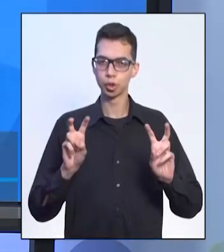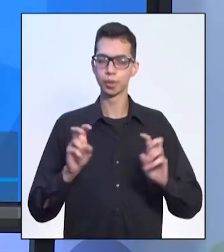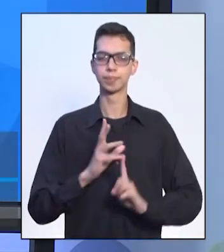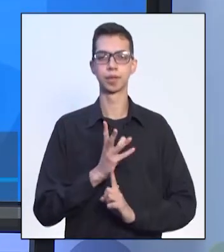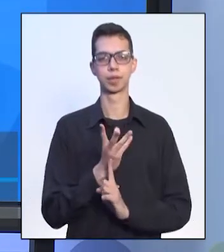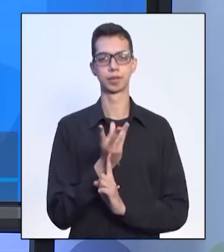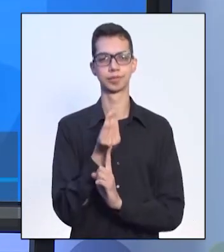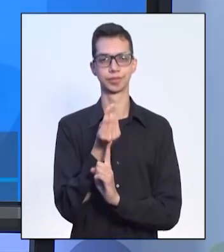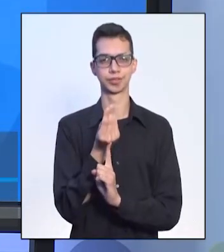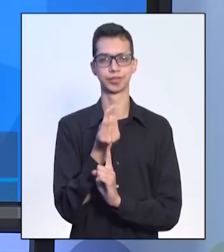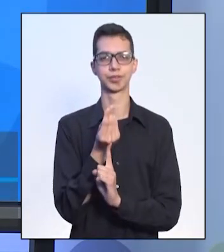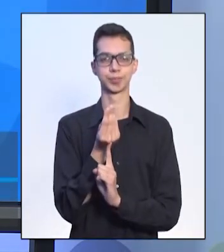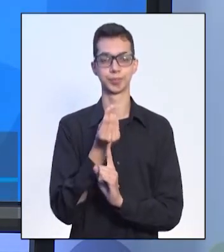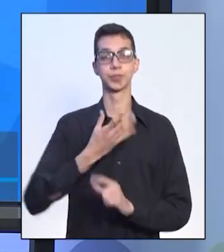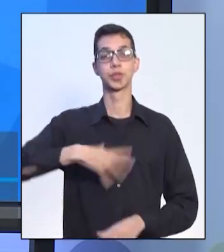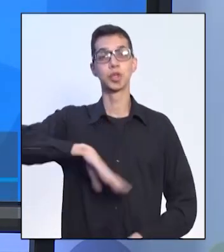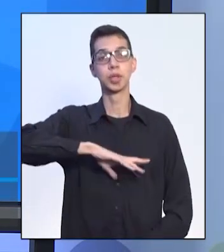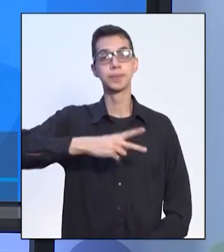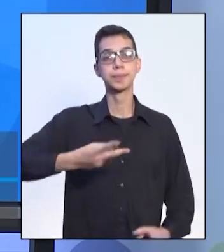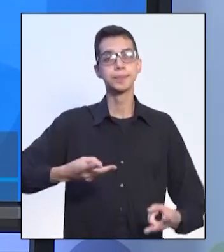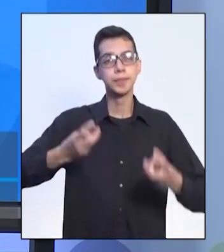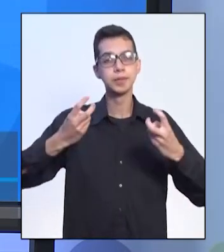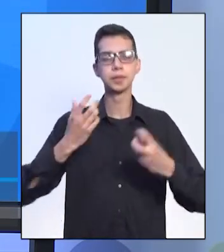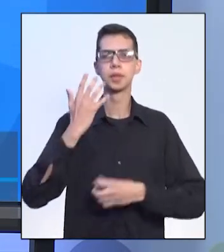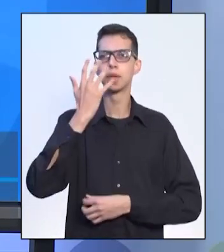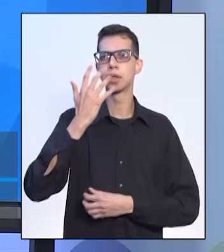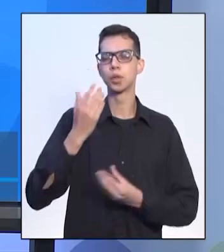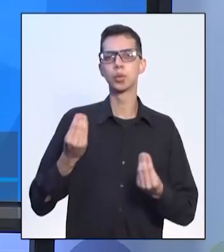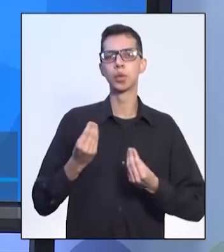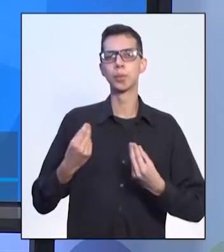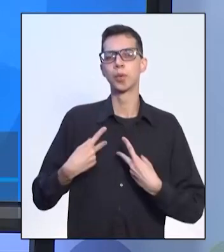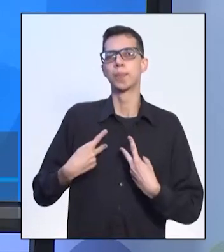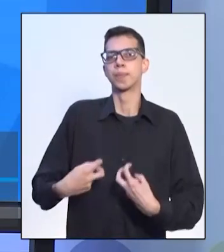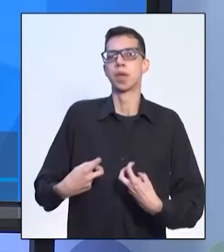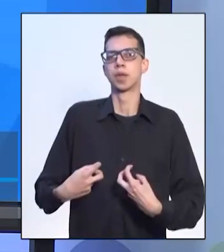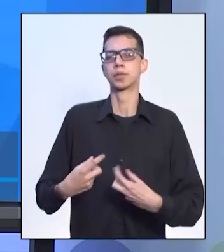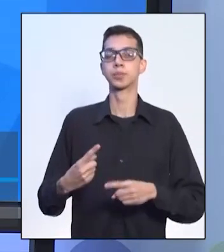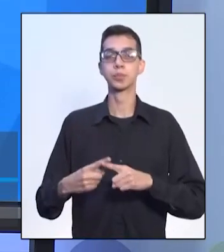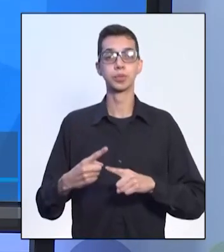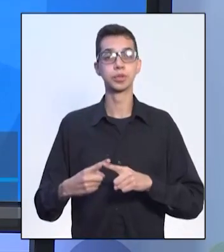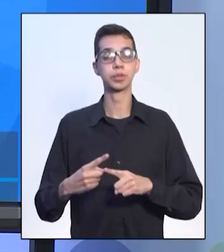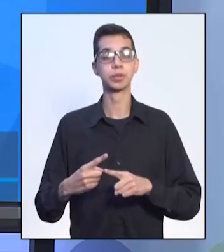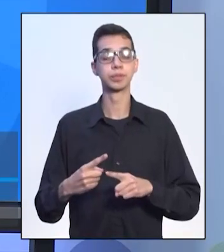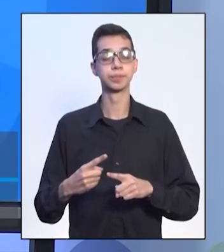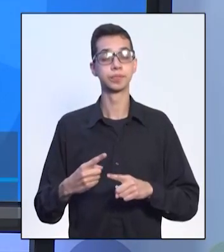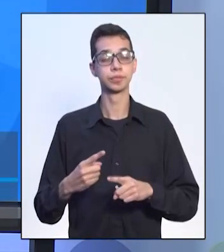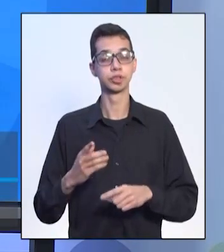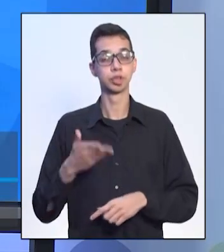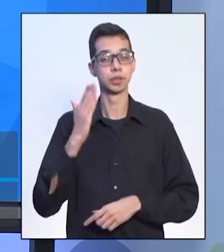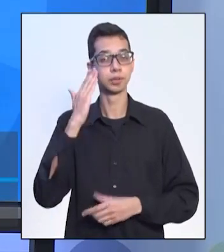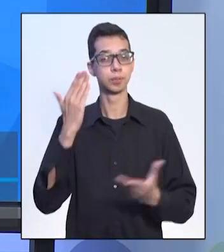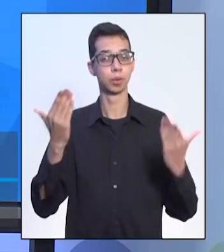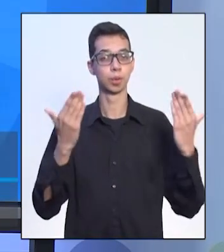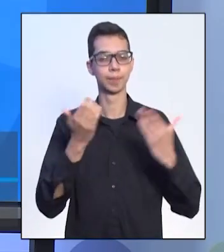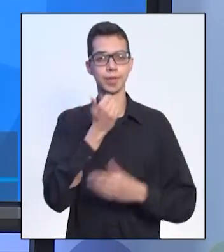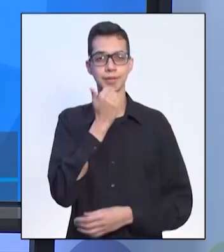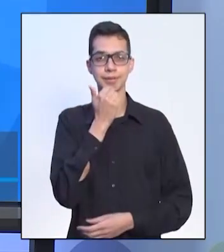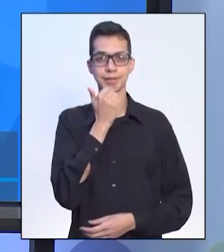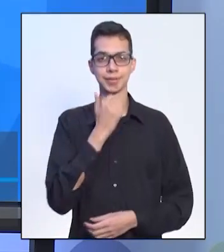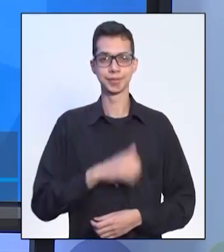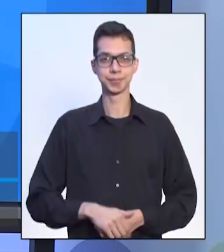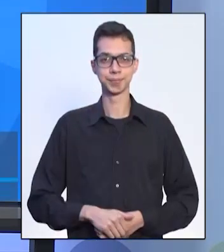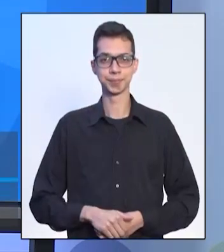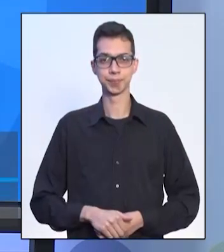levam a perceber a paixão. Porque aqui a gente já consegue fazer esse contraponto com relação à ciência. Né? A ciência